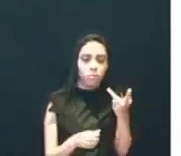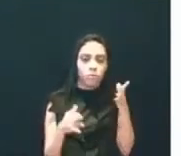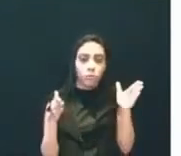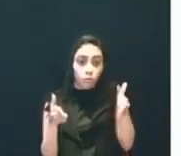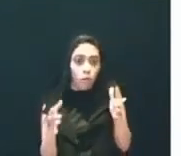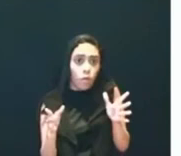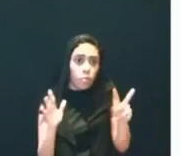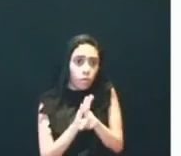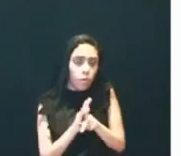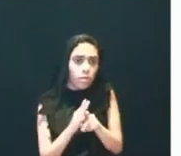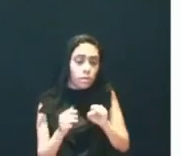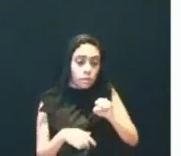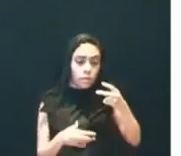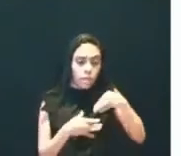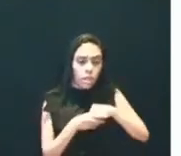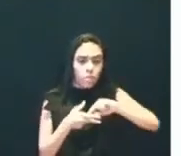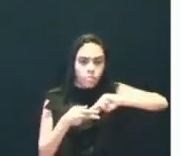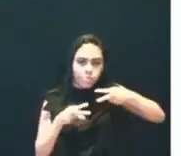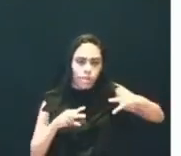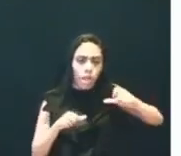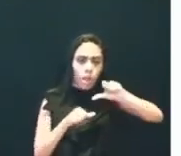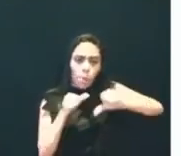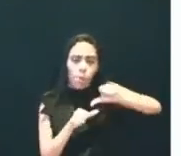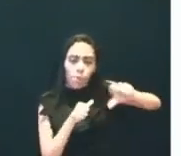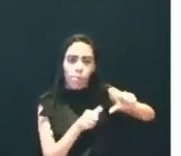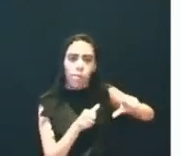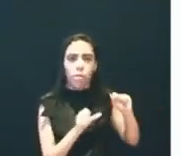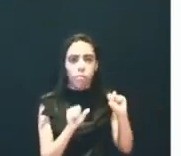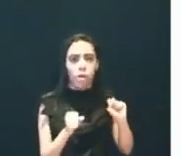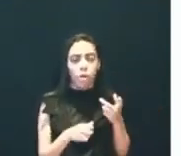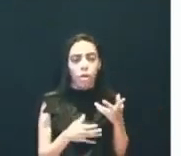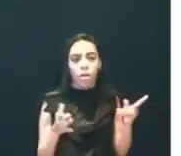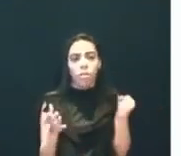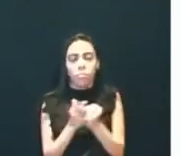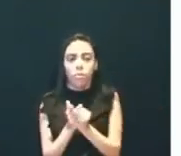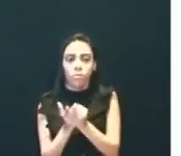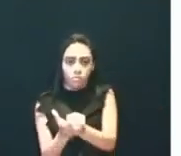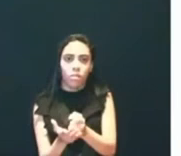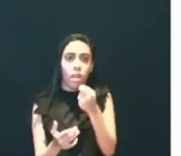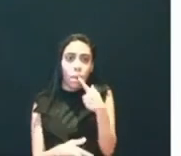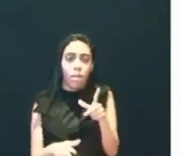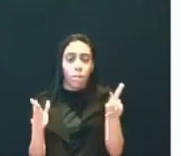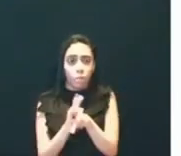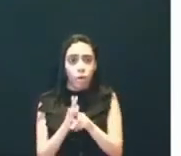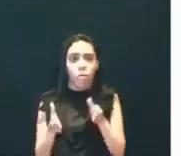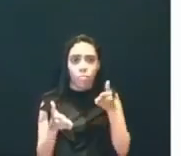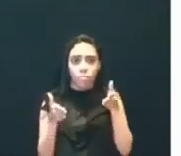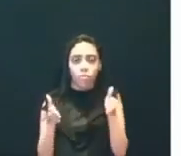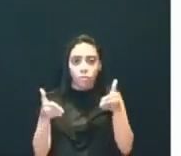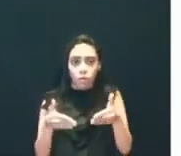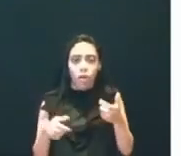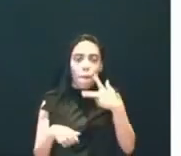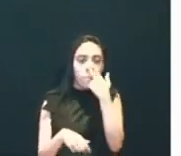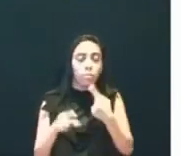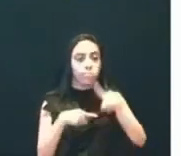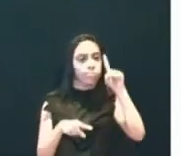se eu tenho uma mutação específica em um gene, eu posso utilizar uma droga específica. Então, isso é uma revolução.